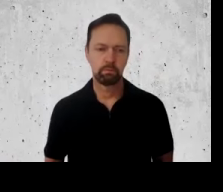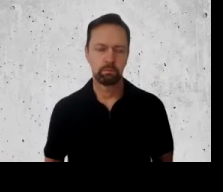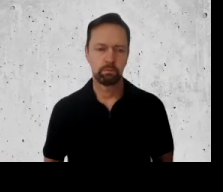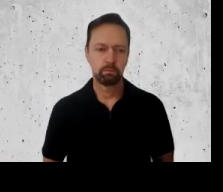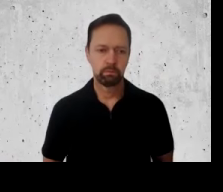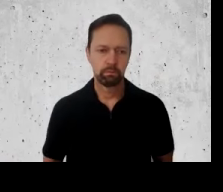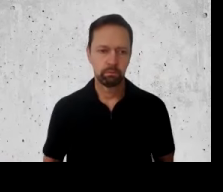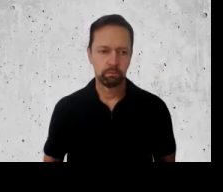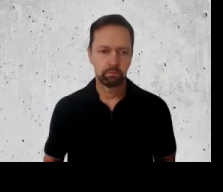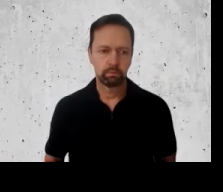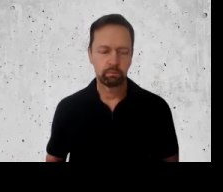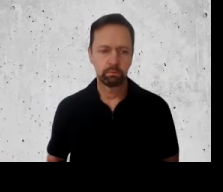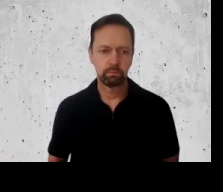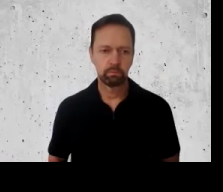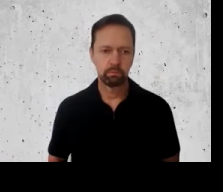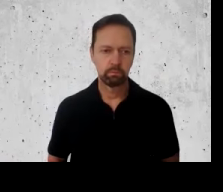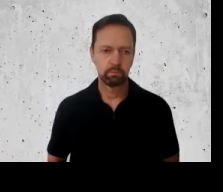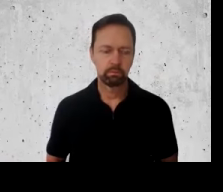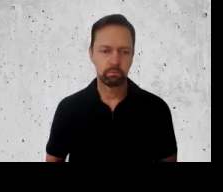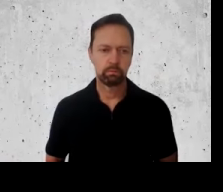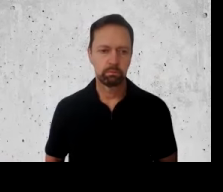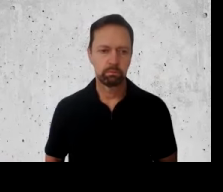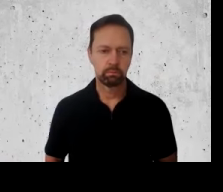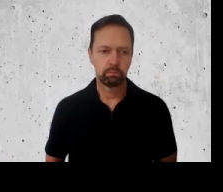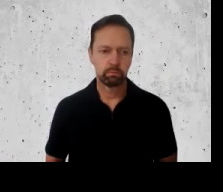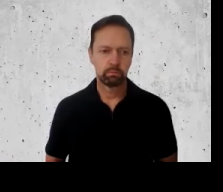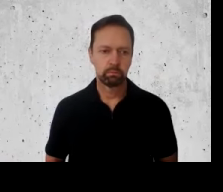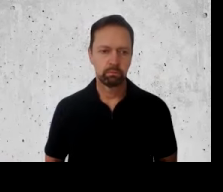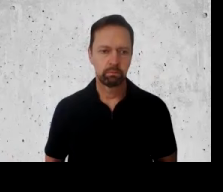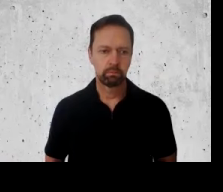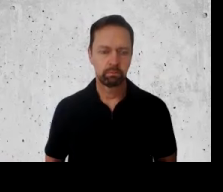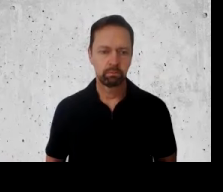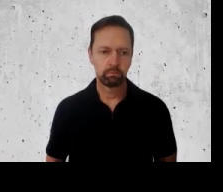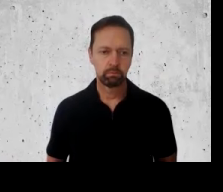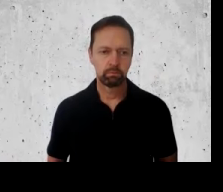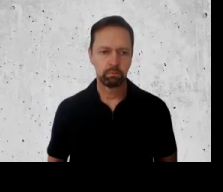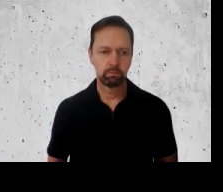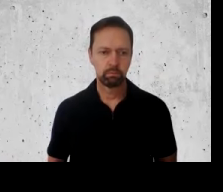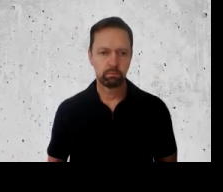linha de pesquisa é macro, assim, a área de pesquisa é